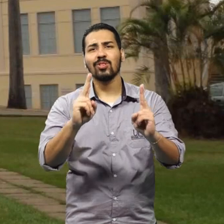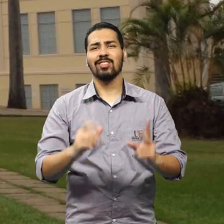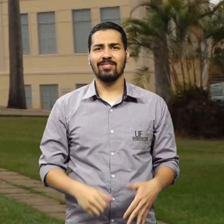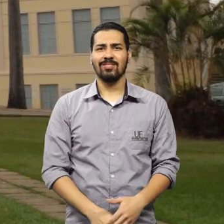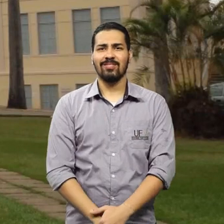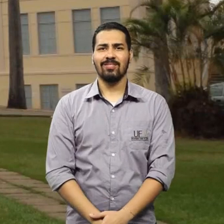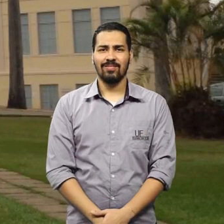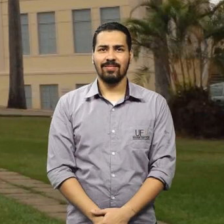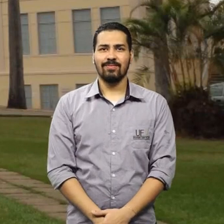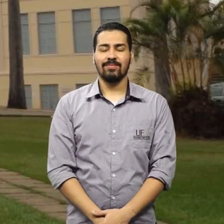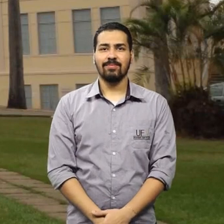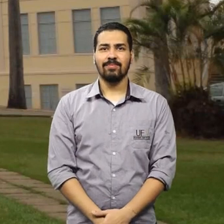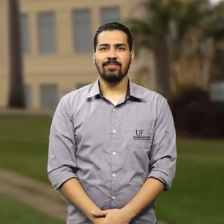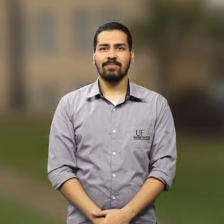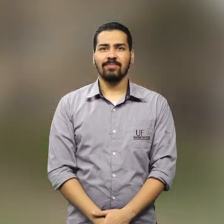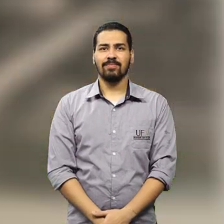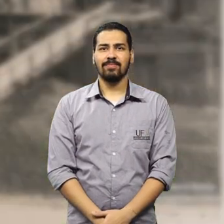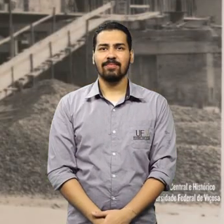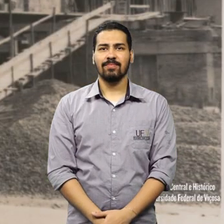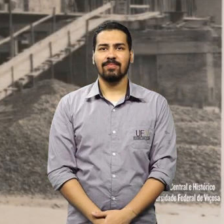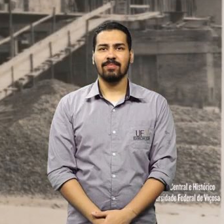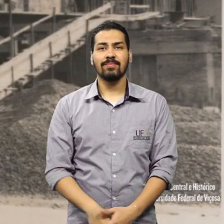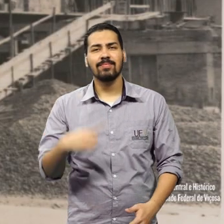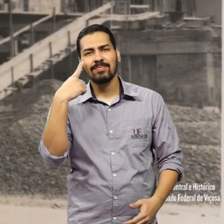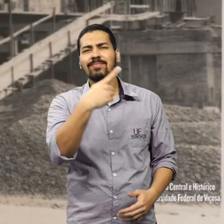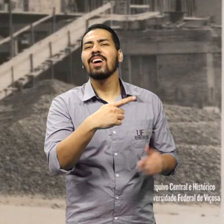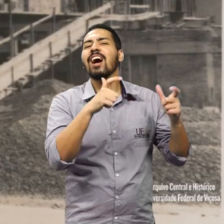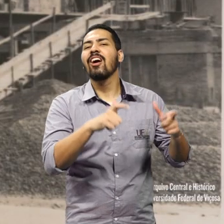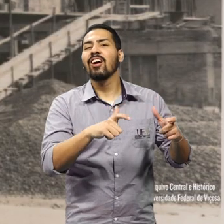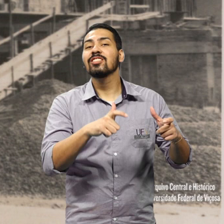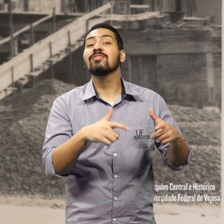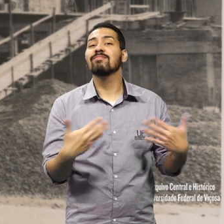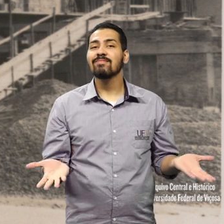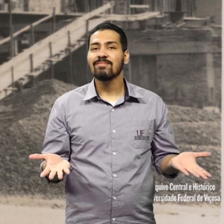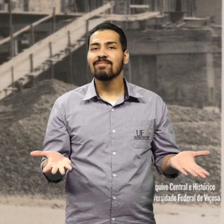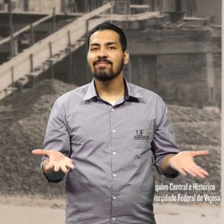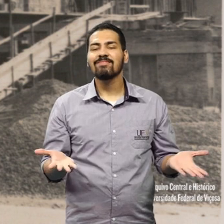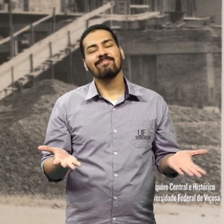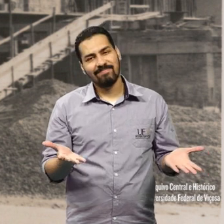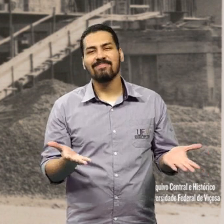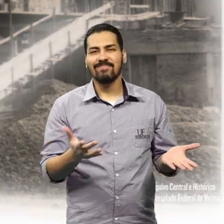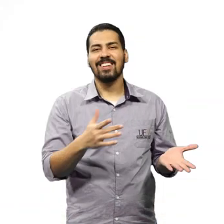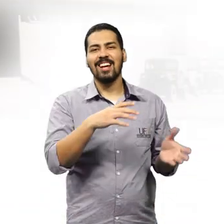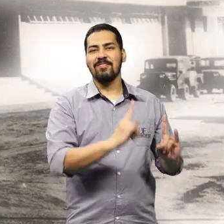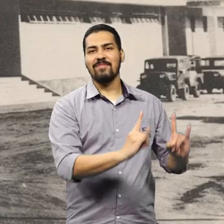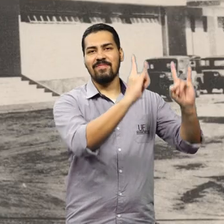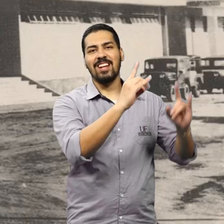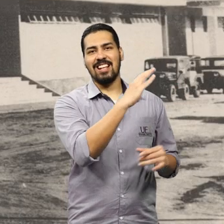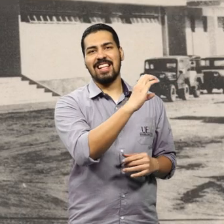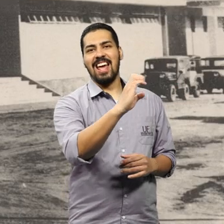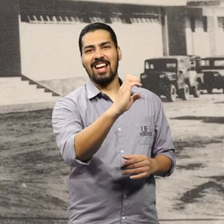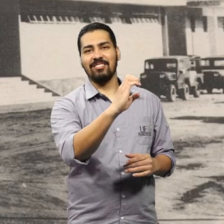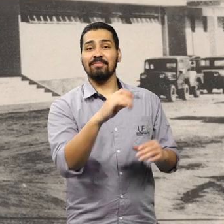continua bonito e como tem histórias! Esse provavelmente vai te confundir. Adivinha qual prédio é? Agora